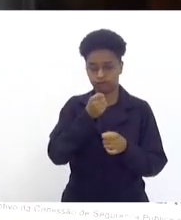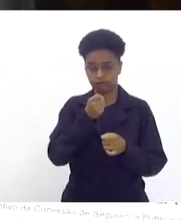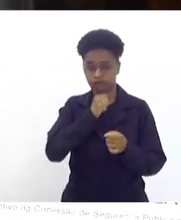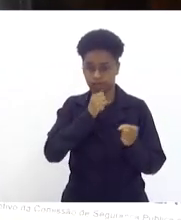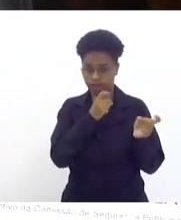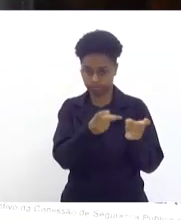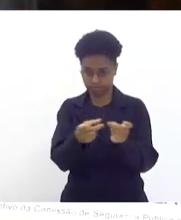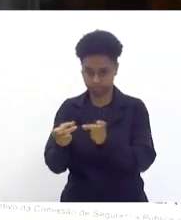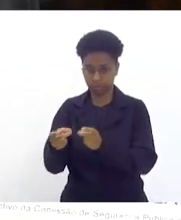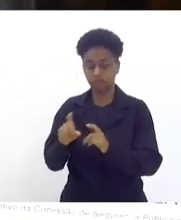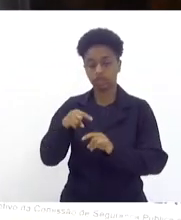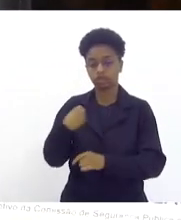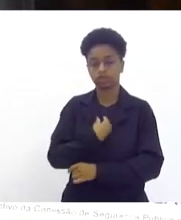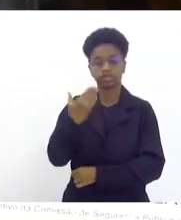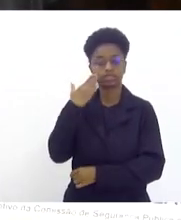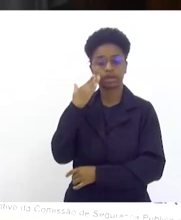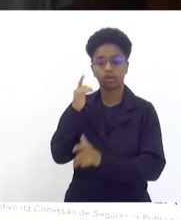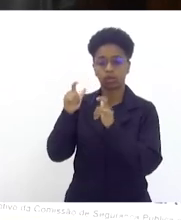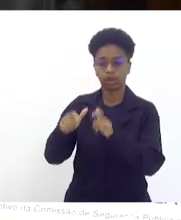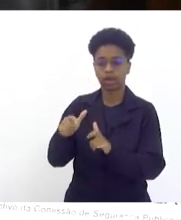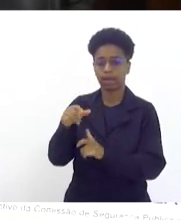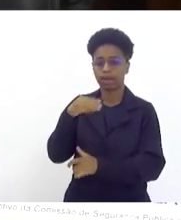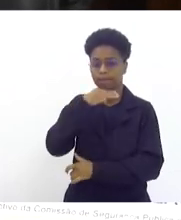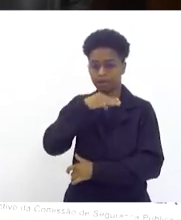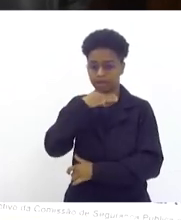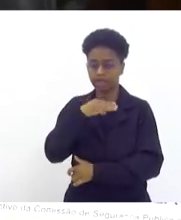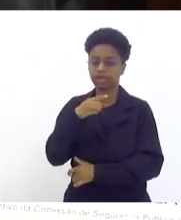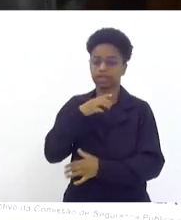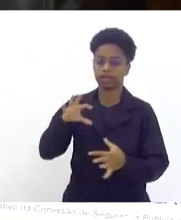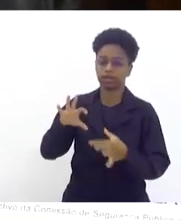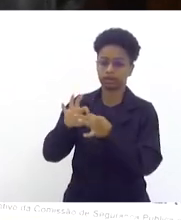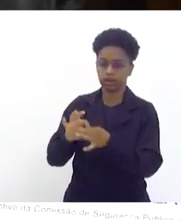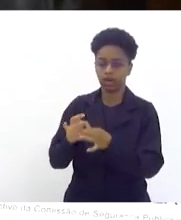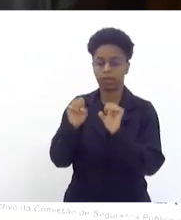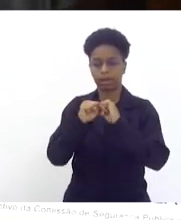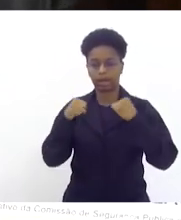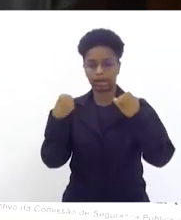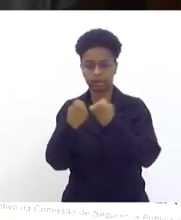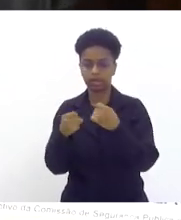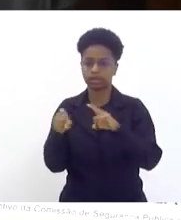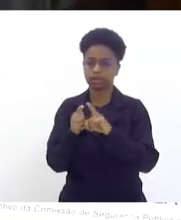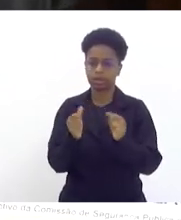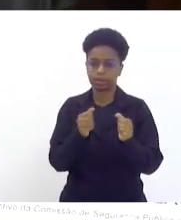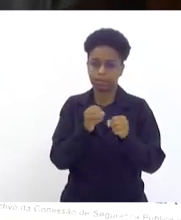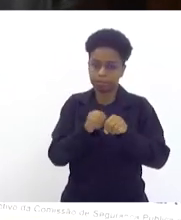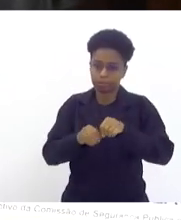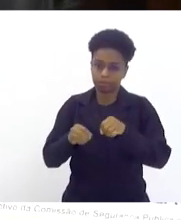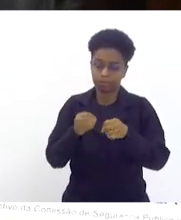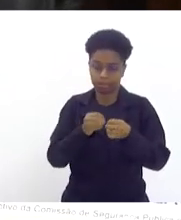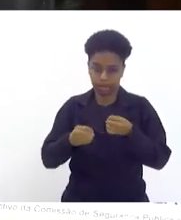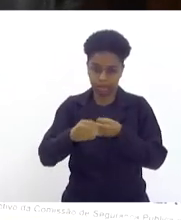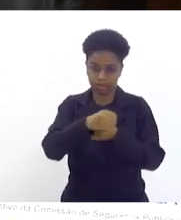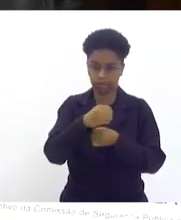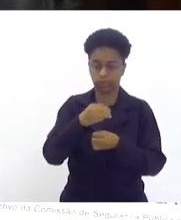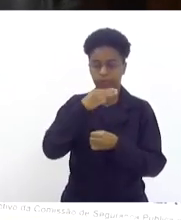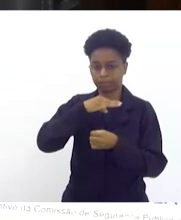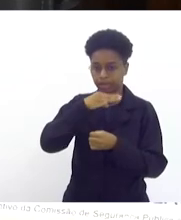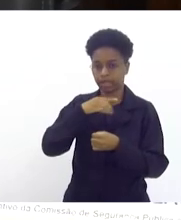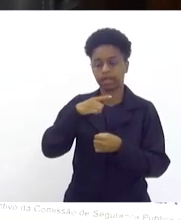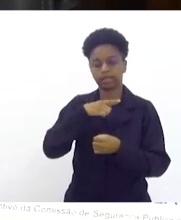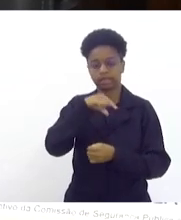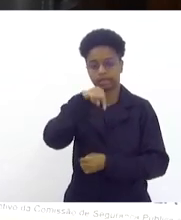gente sabe que ali na região da Mangueira que faz parte da grande Tijuca Maracanã aquele em torno da Mangueira Onde estão os ferros velhos no Rio de Janeiro